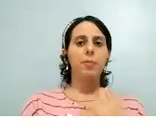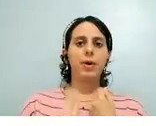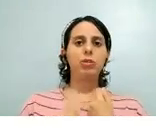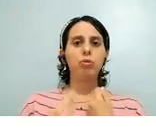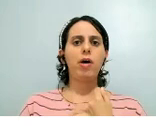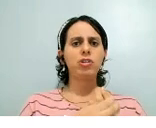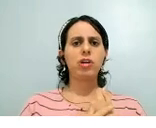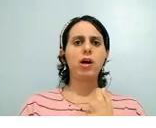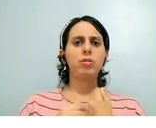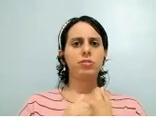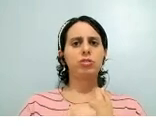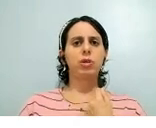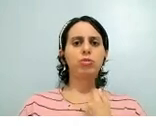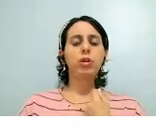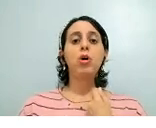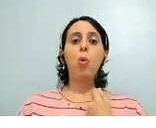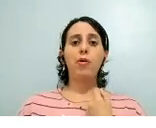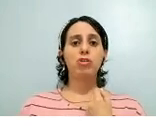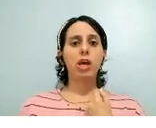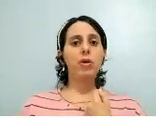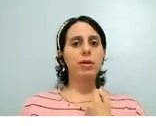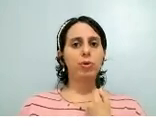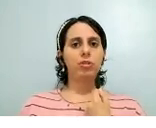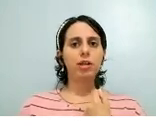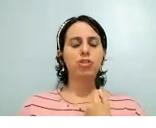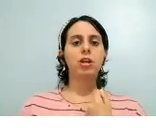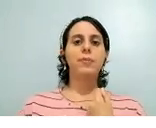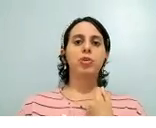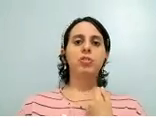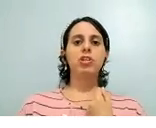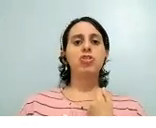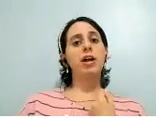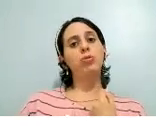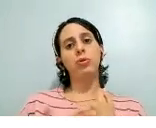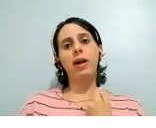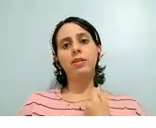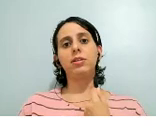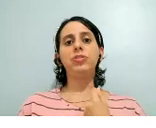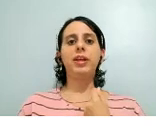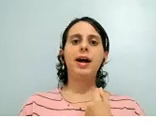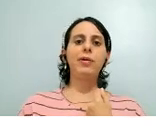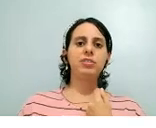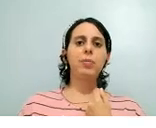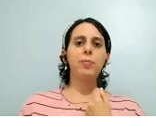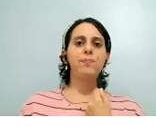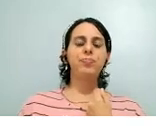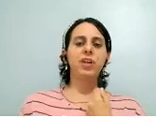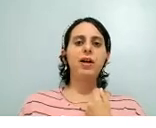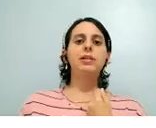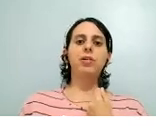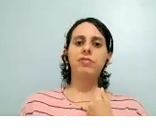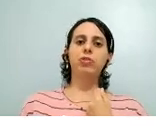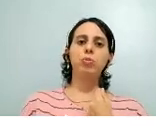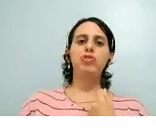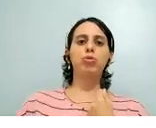já passa o álcool em gel nas mãos. O álcool em gel ele é importante quando a gente está num lugar que não tem água e sabão,